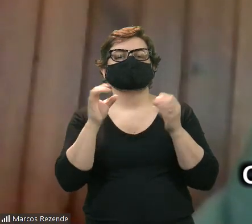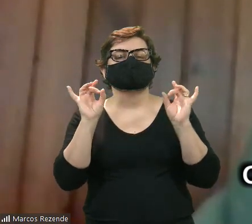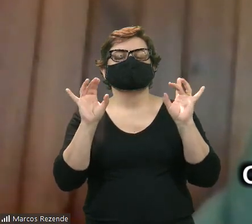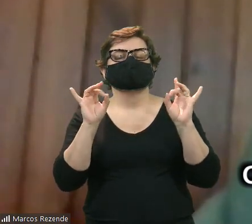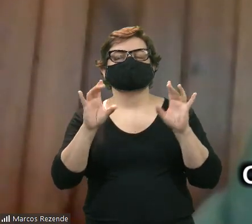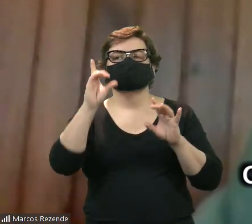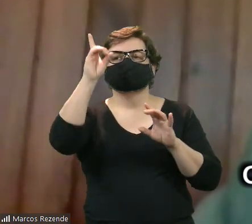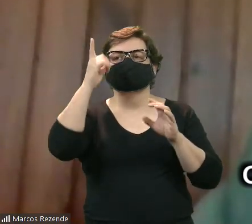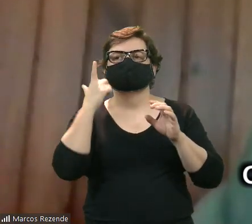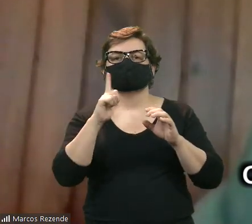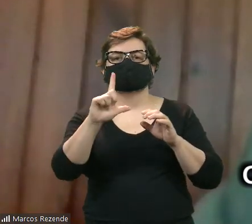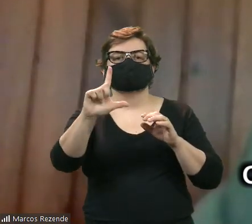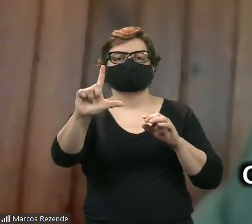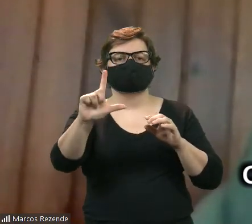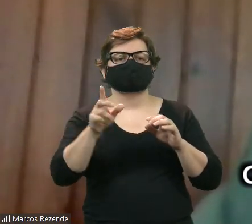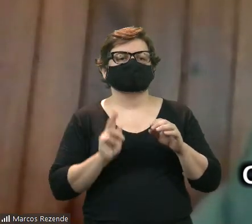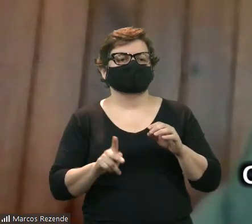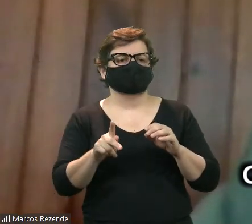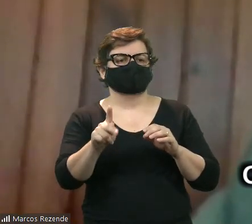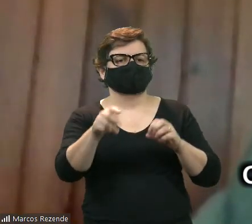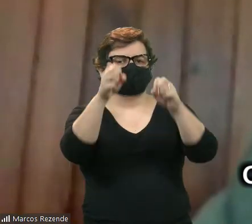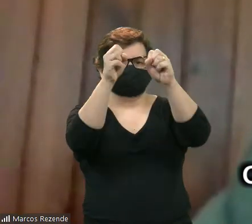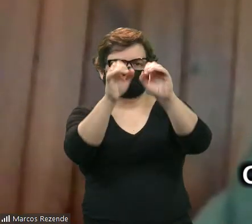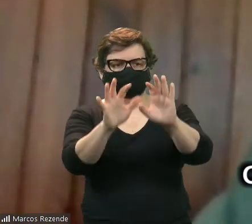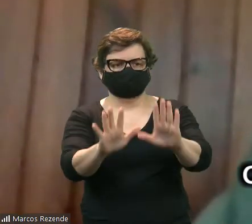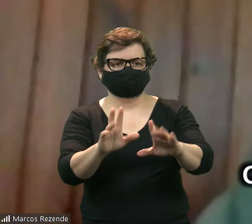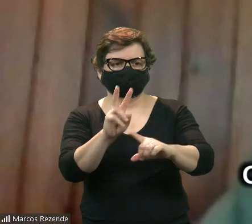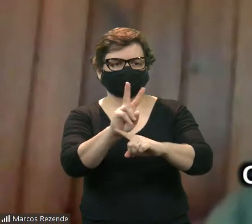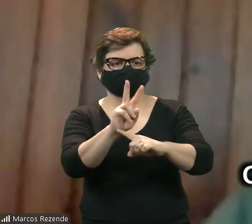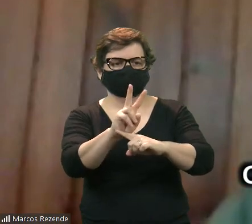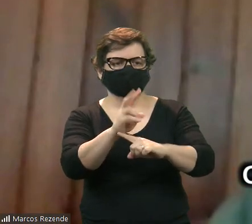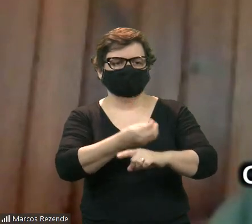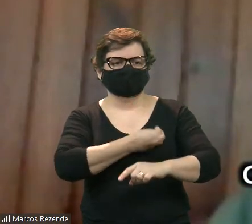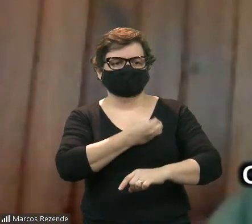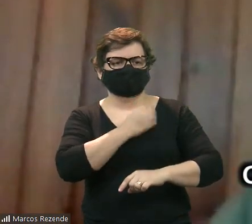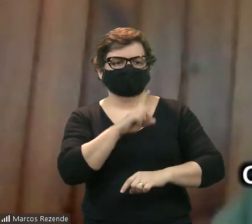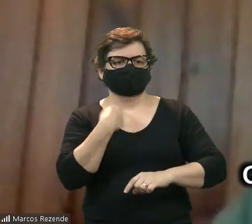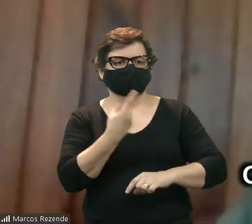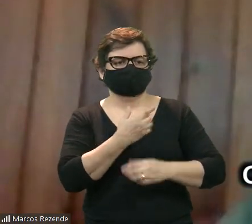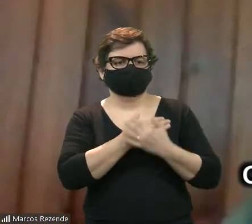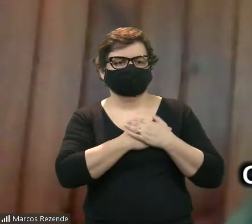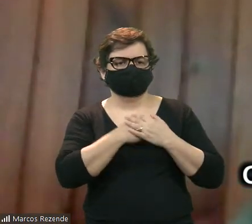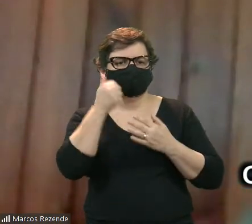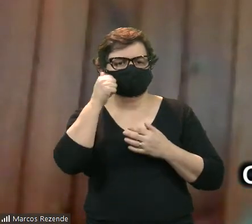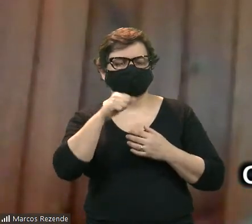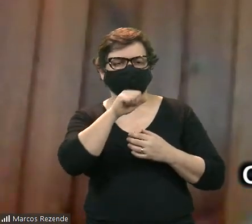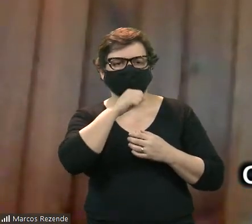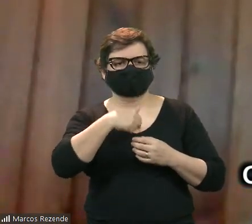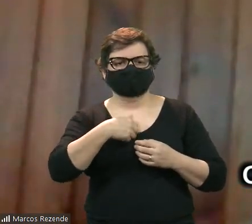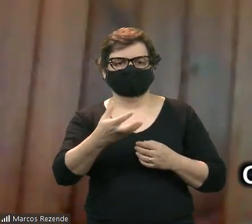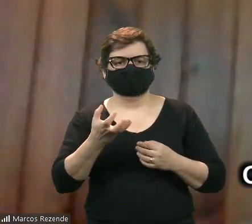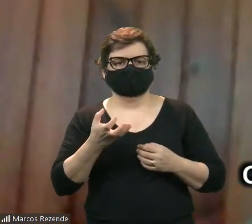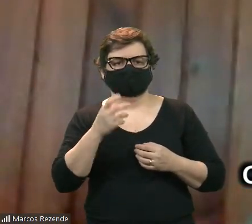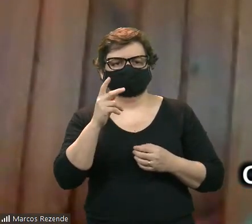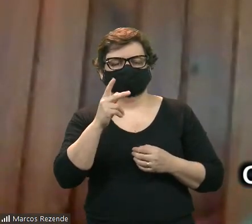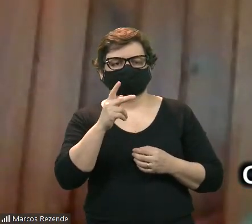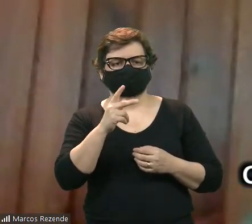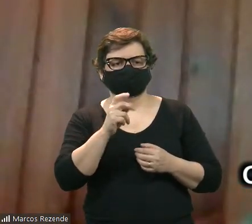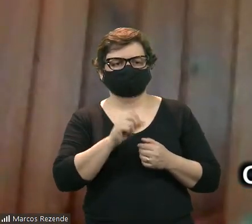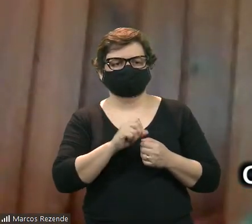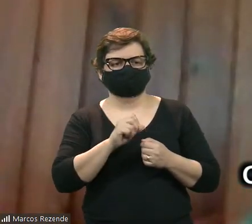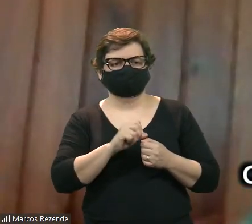Deus continue, como sempre, abençoando e protegendo a vida das nossas queridas mães. Eu queria fazer